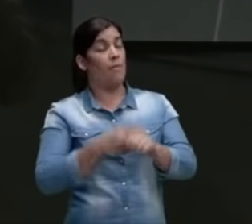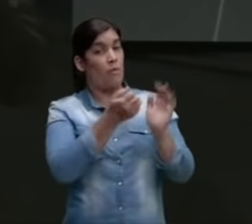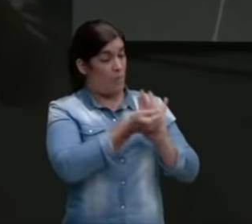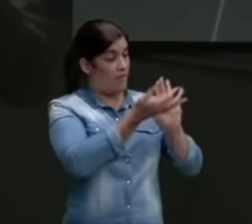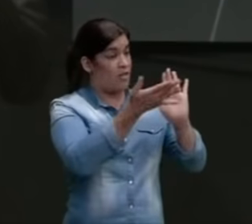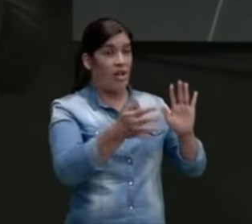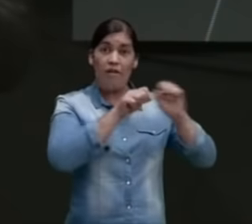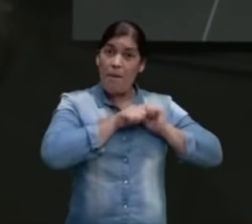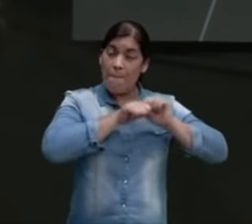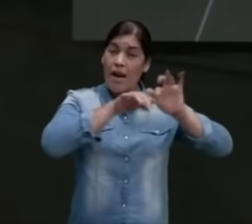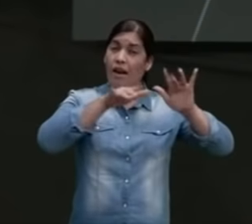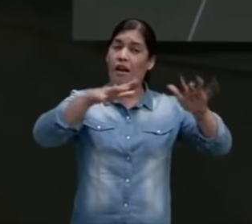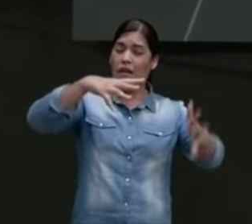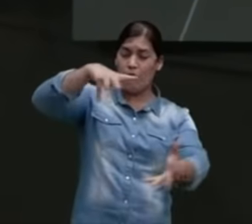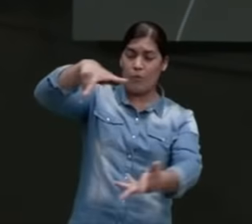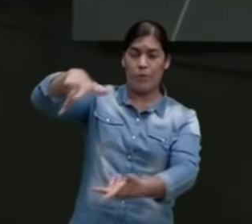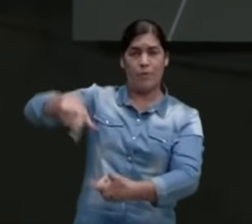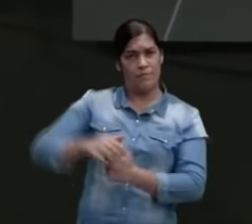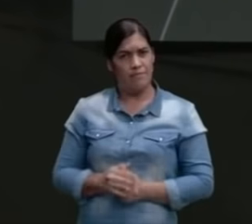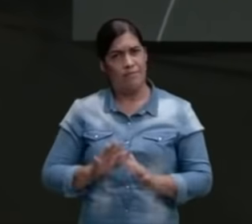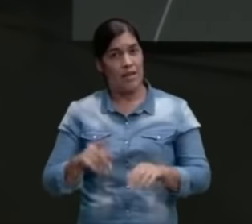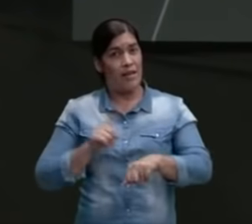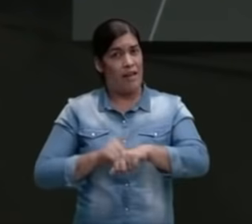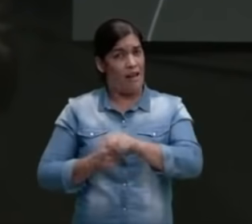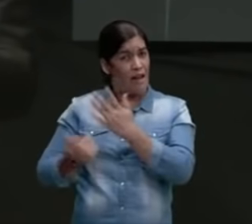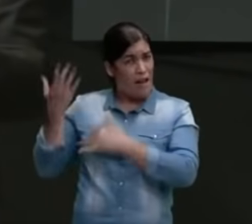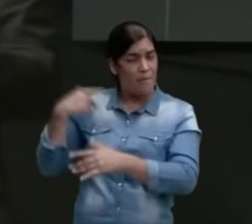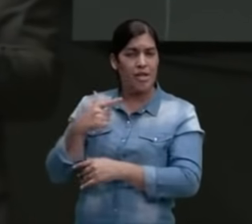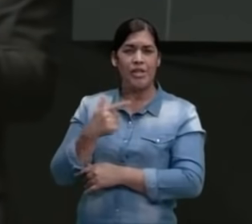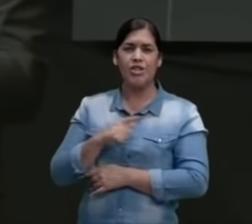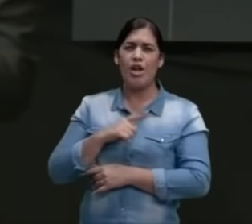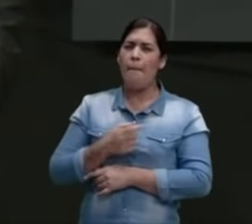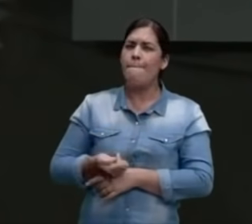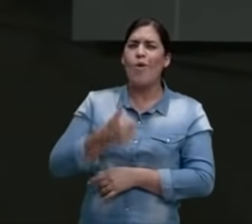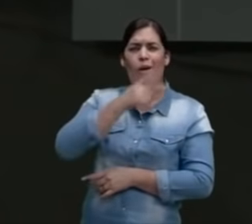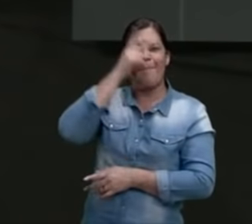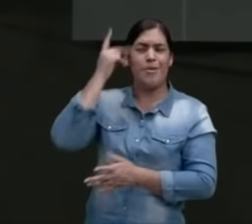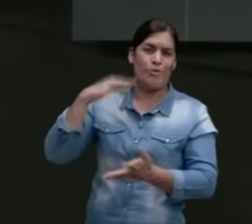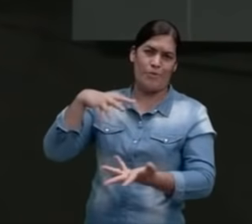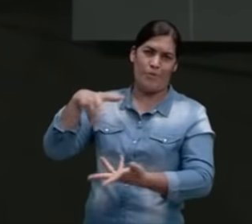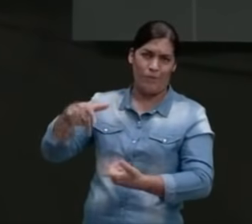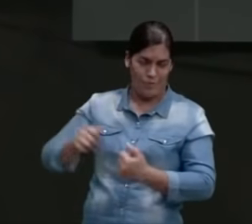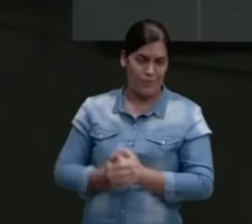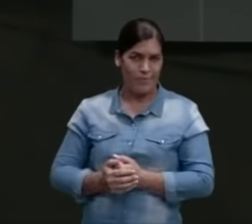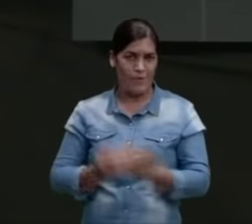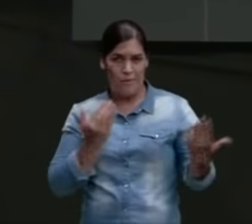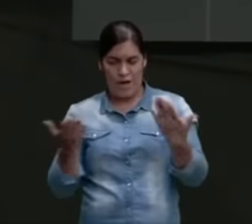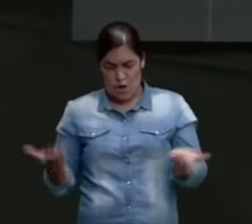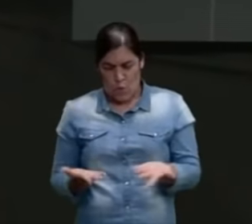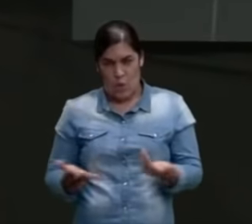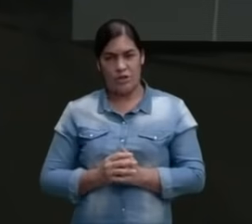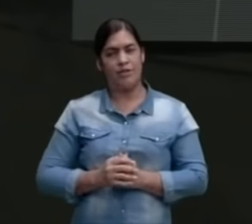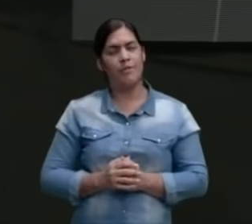época, tem um porém, existia muito menos pessoas no mundo, viviam em regiões.